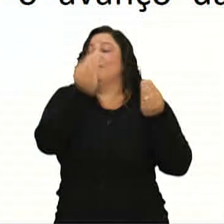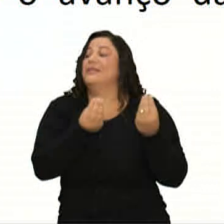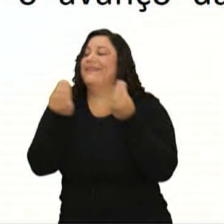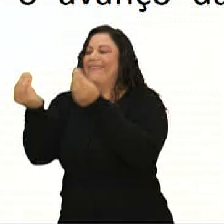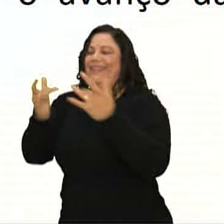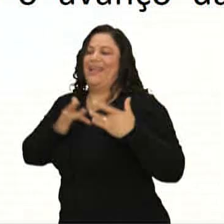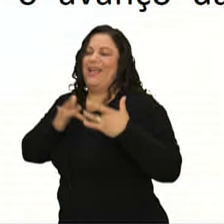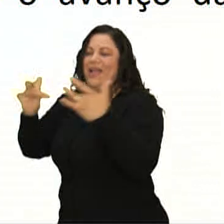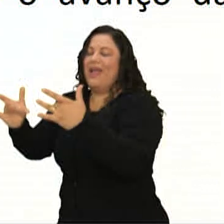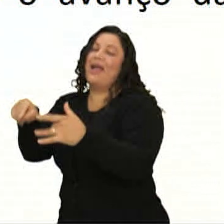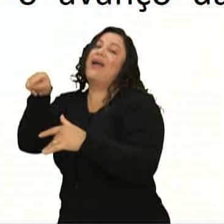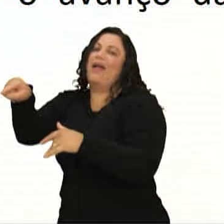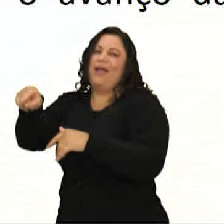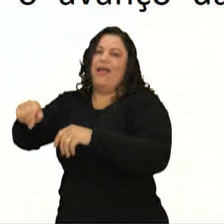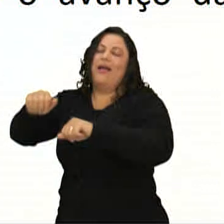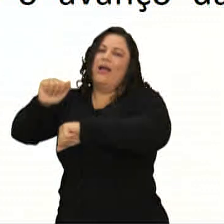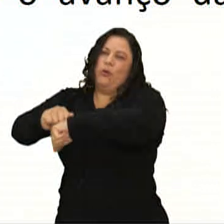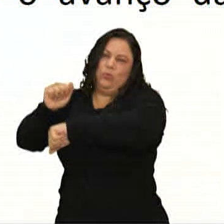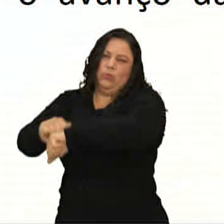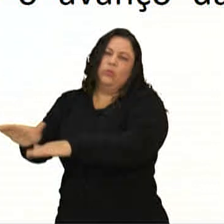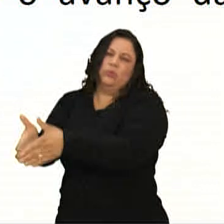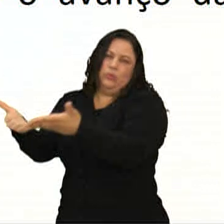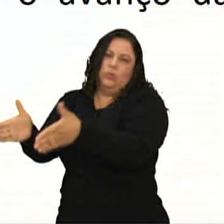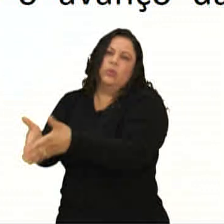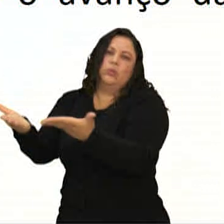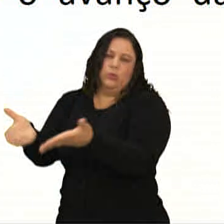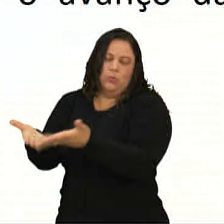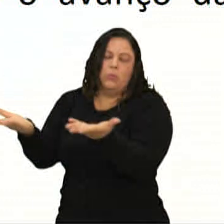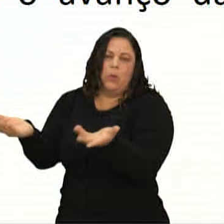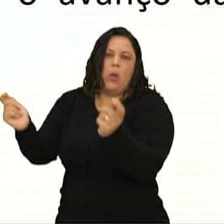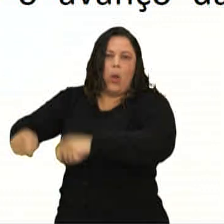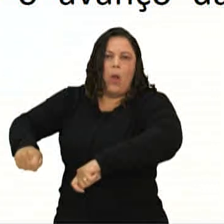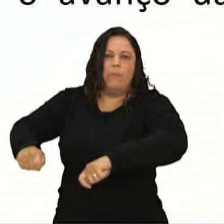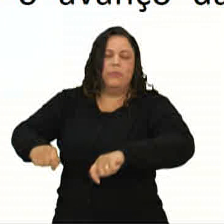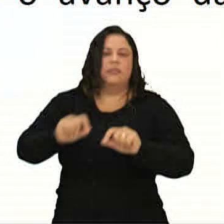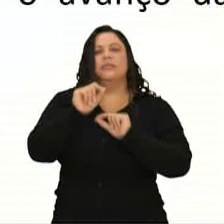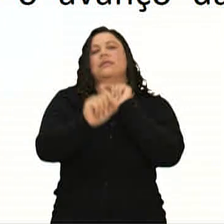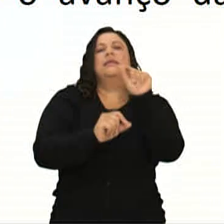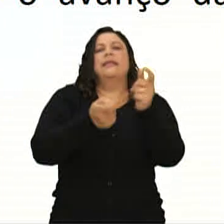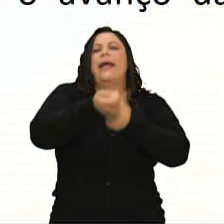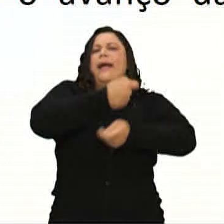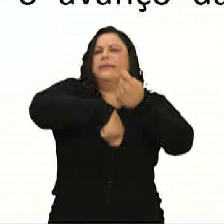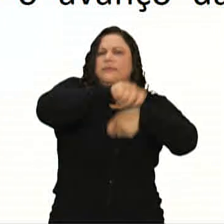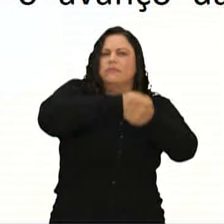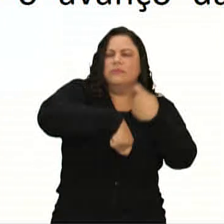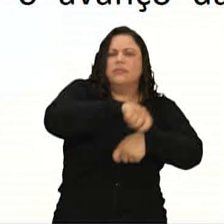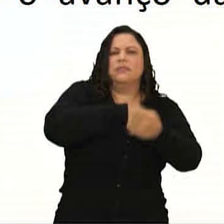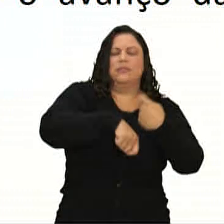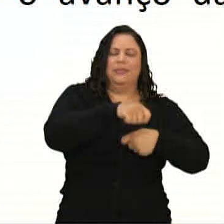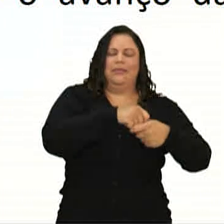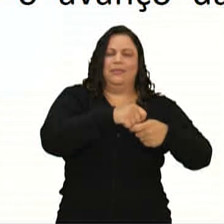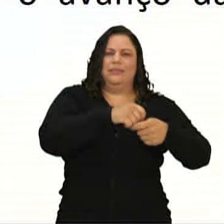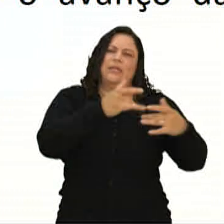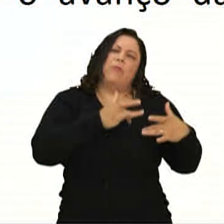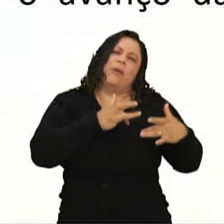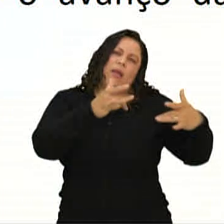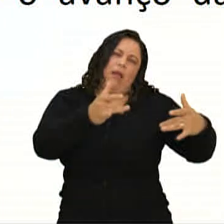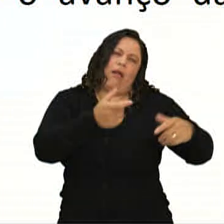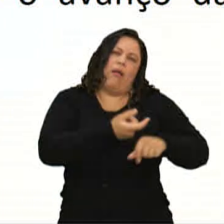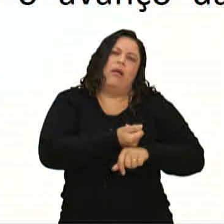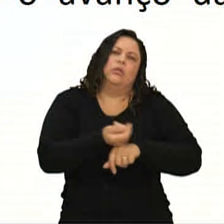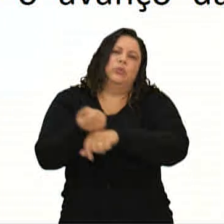aos pobres e destituídos. Aquele que se empenha na administração das esmolas e aquele cujos corações